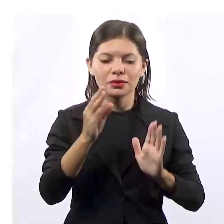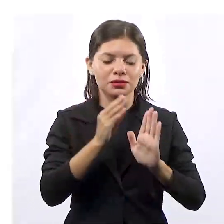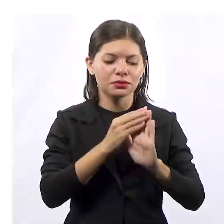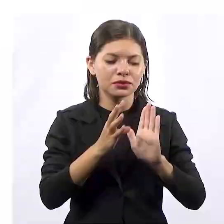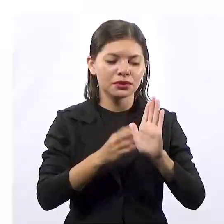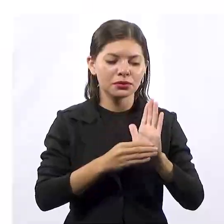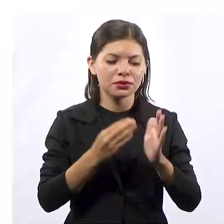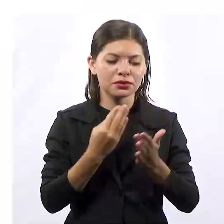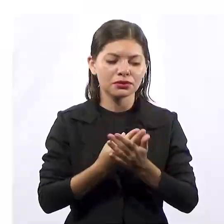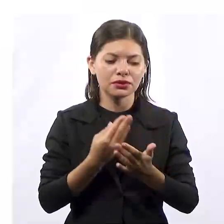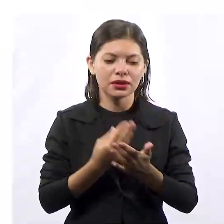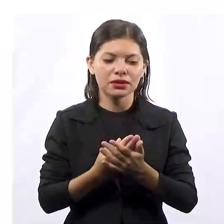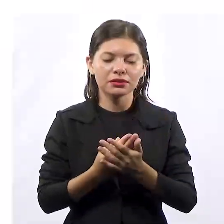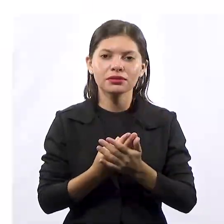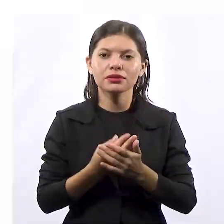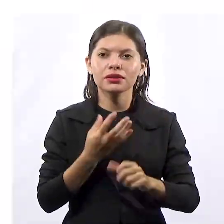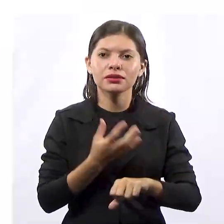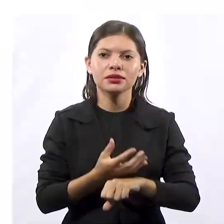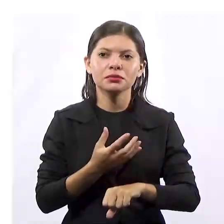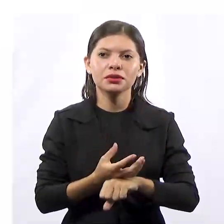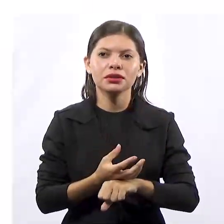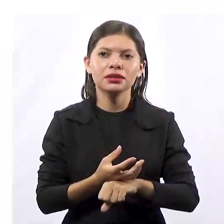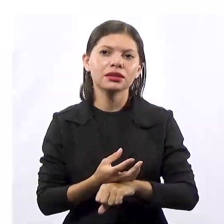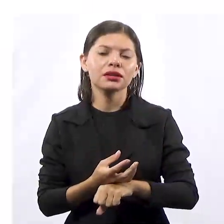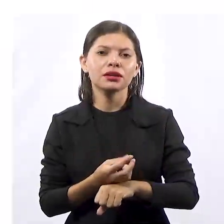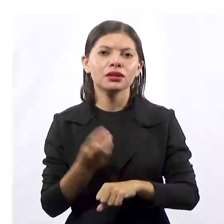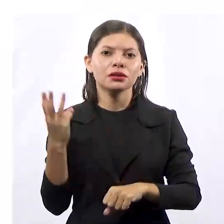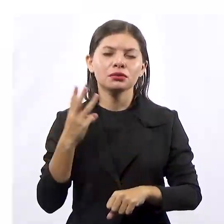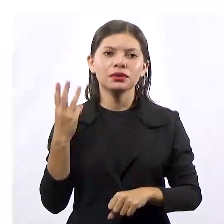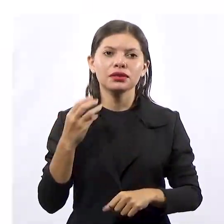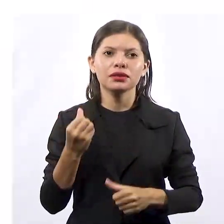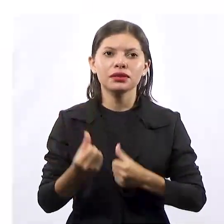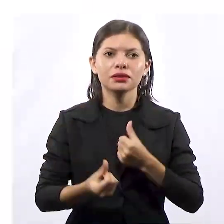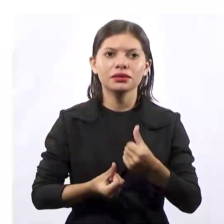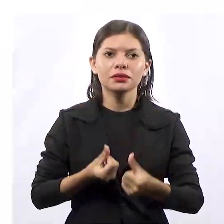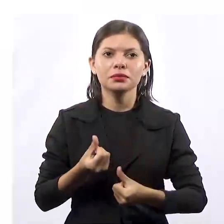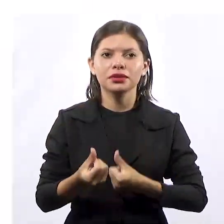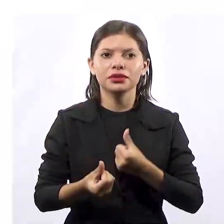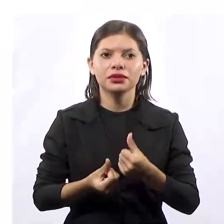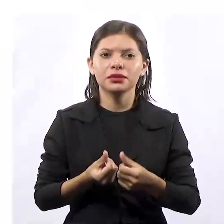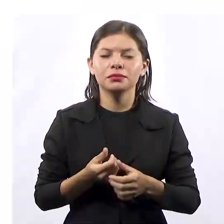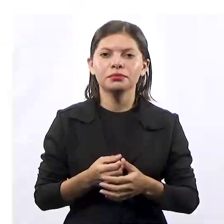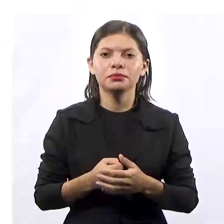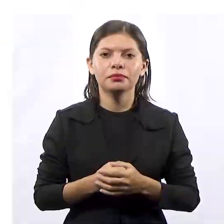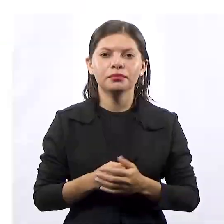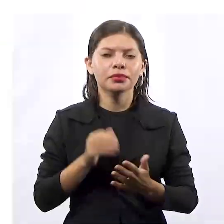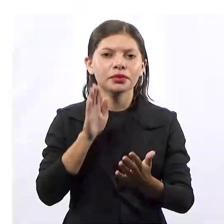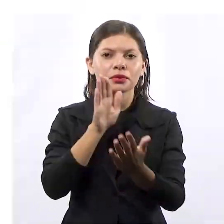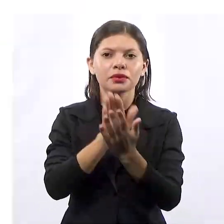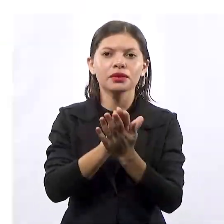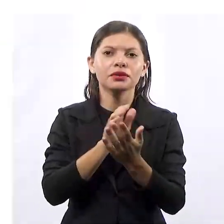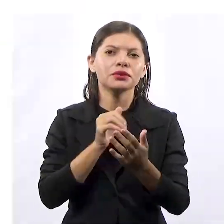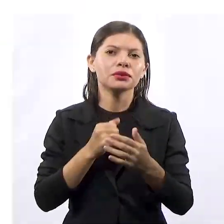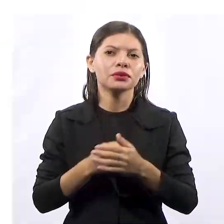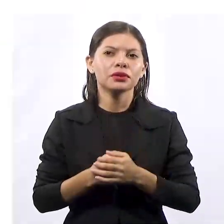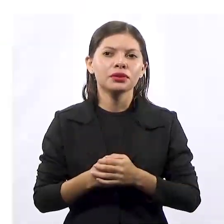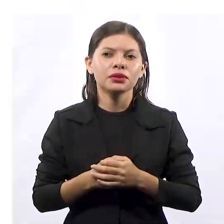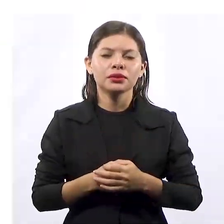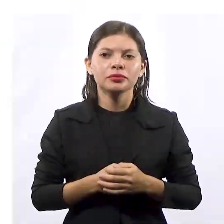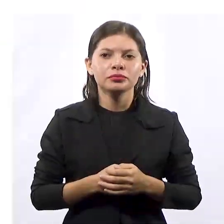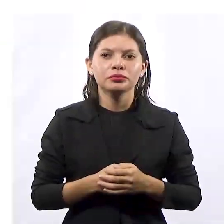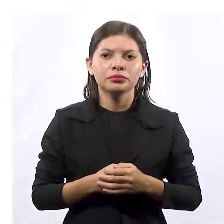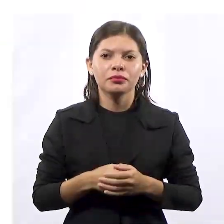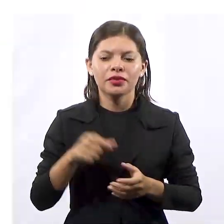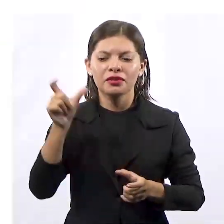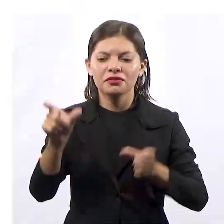conteúdos estudados nas disciplinas do terceiro semestre, que é a parte do cotejo. Veja, não basta apresentar as